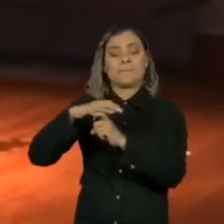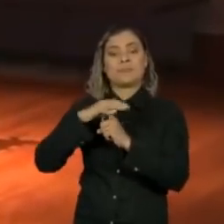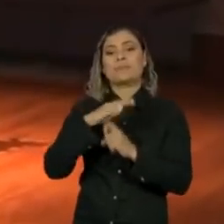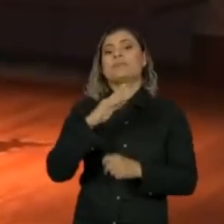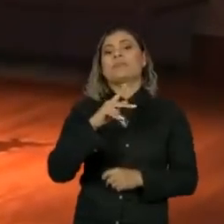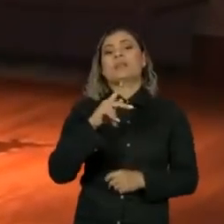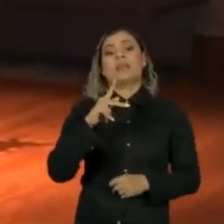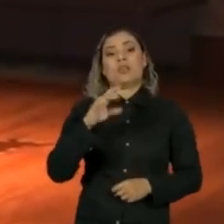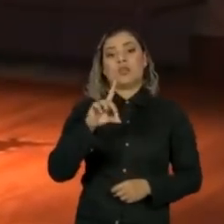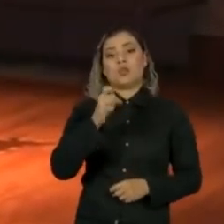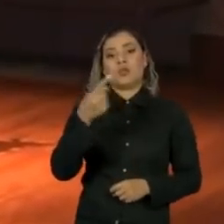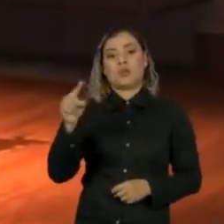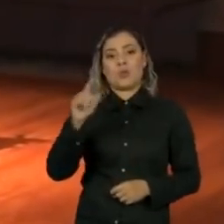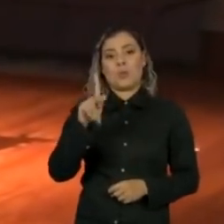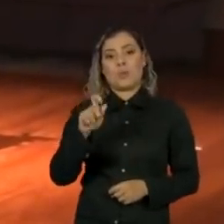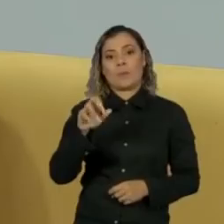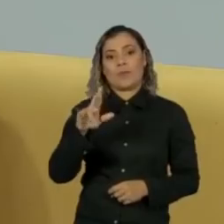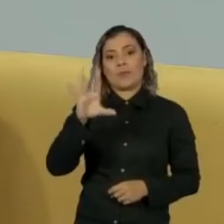capital paulista. Joyce.